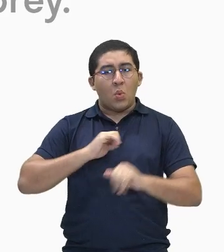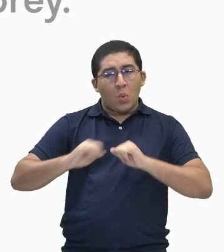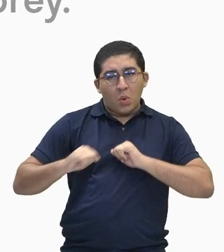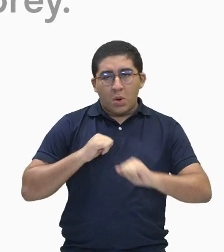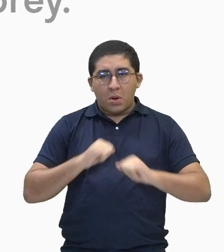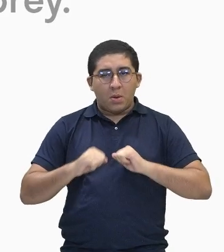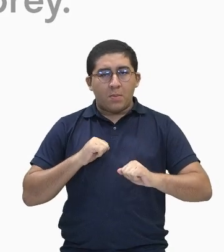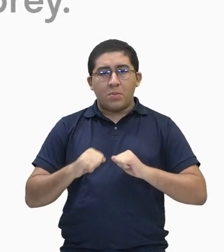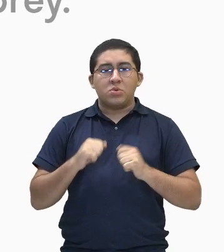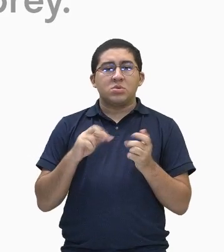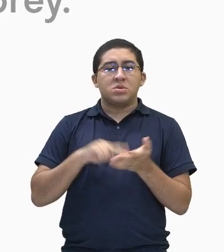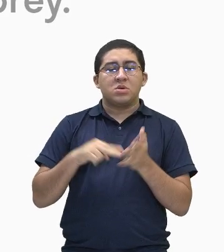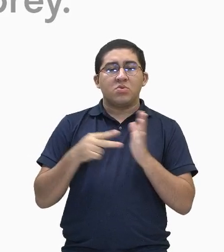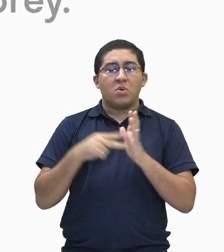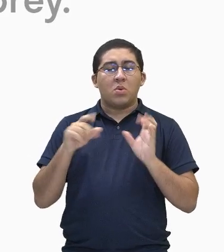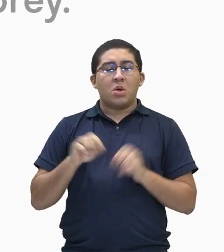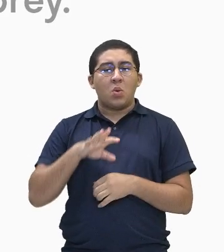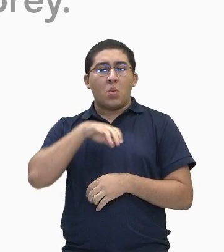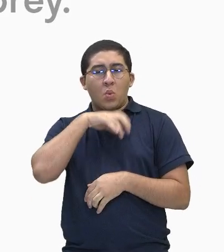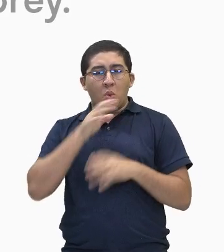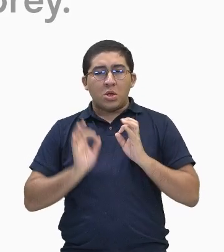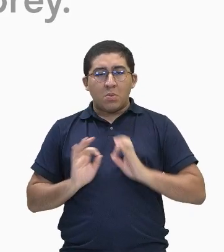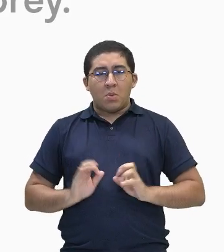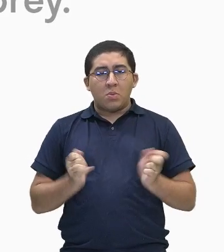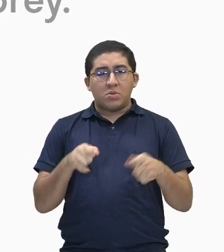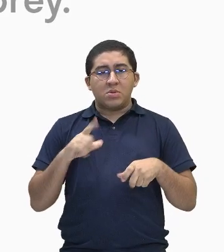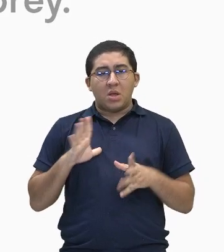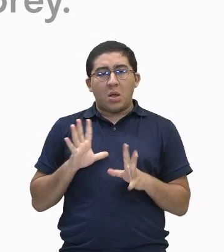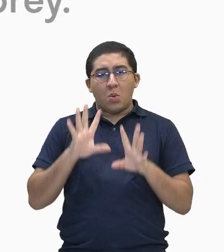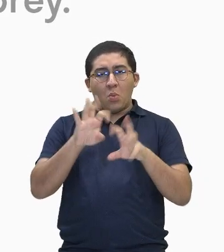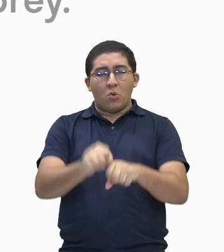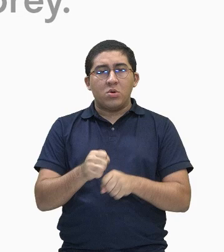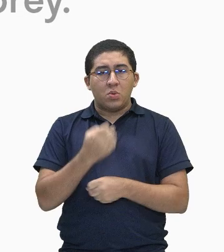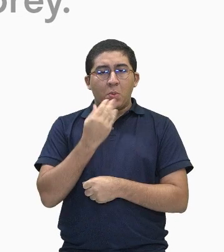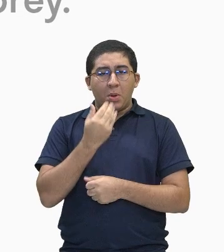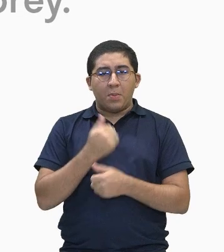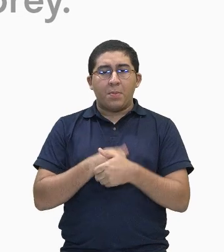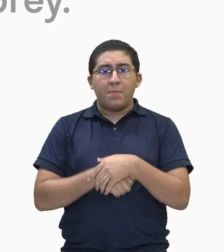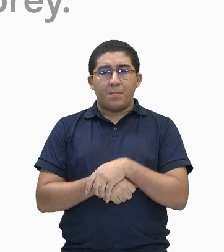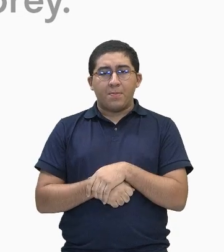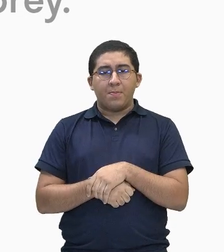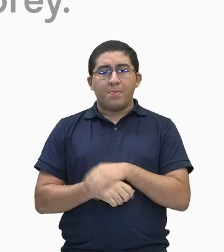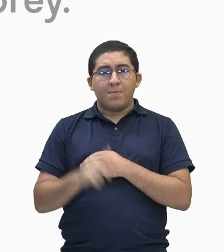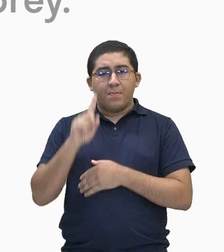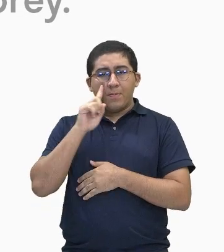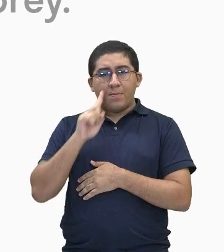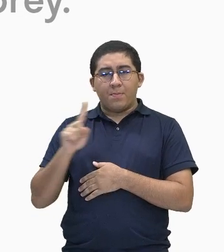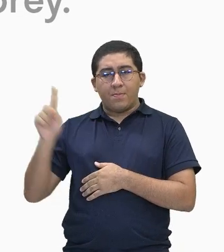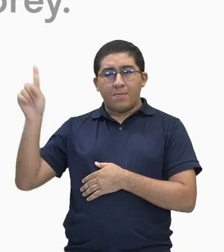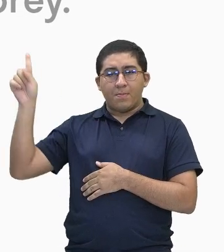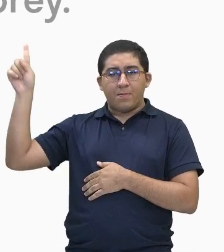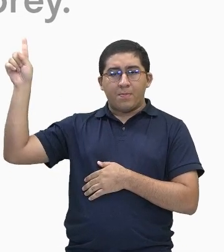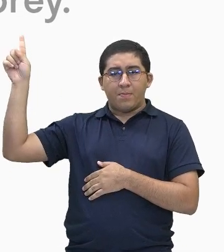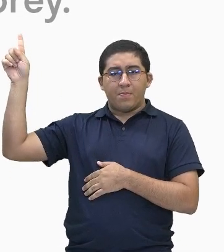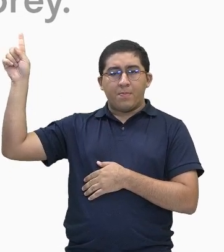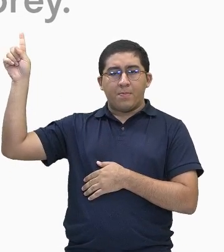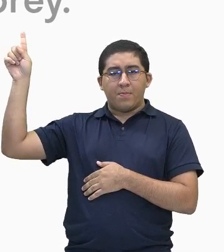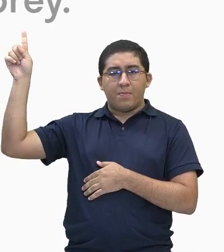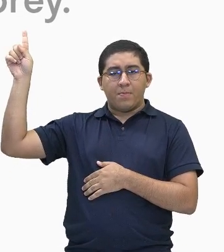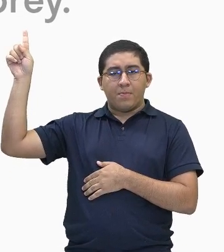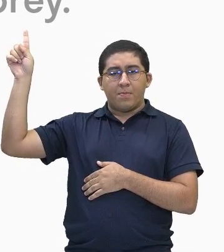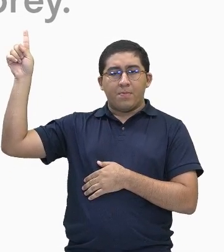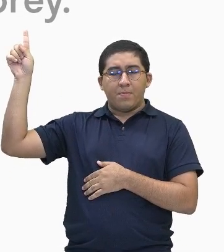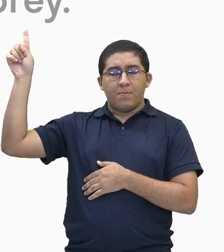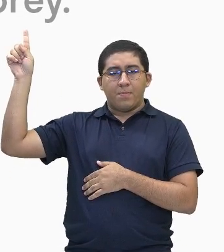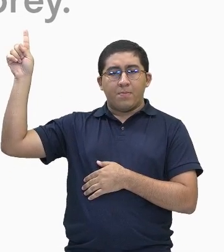que os guepardos capturem suas presas, ok? Run fast allows cheetahs to